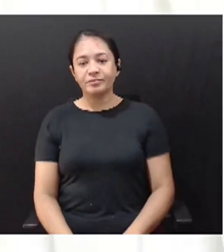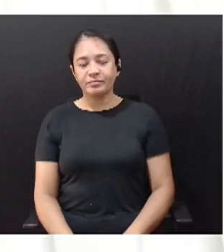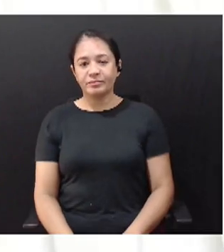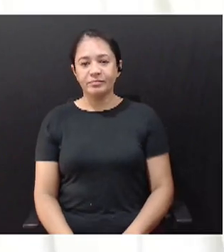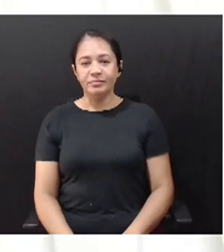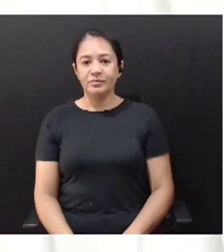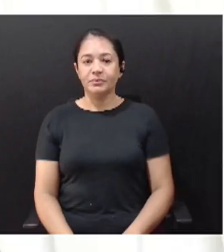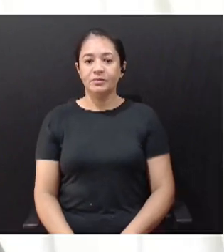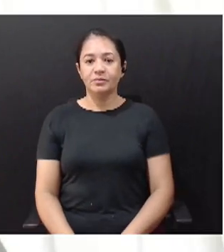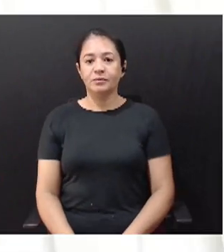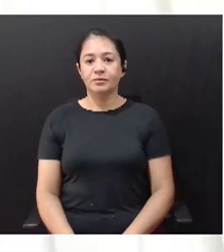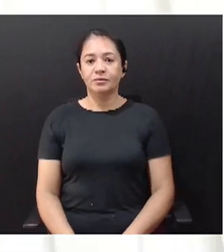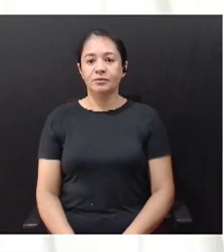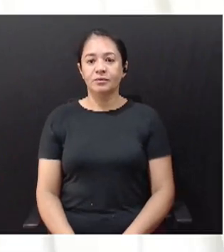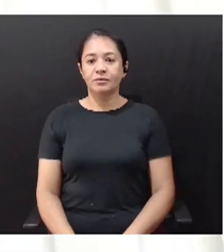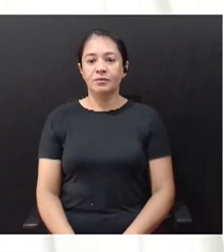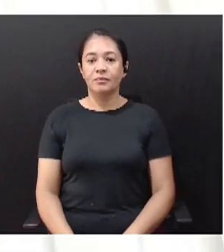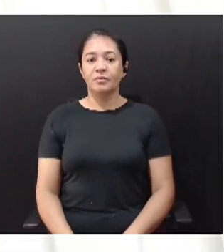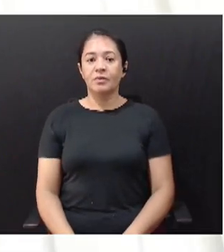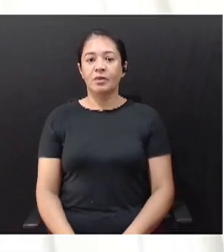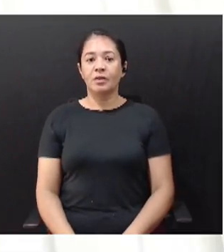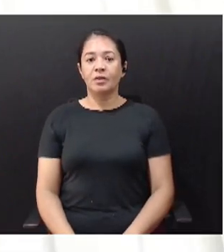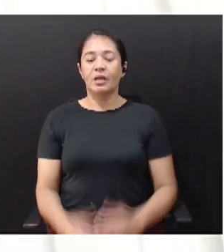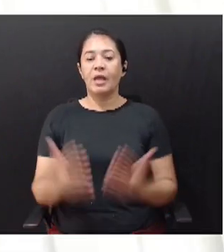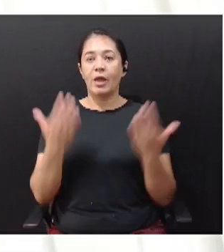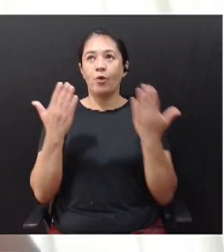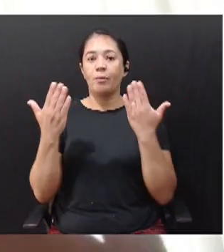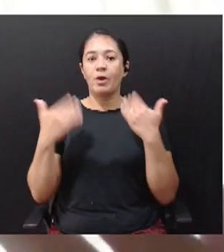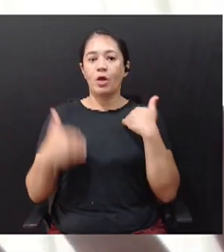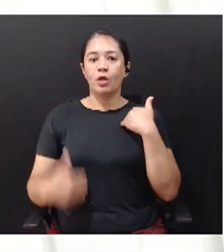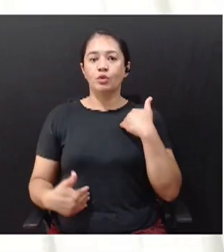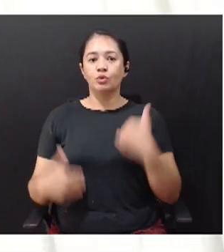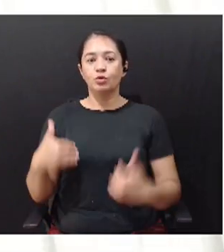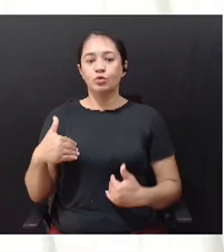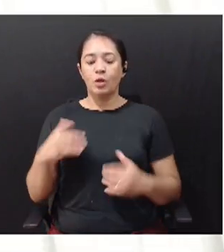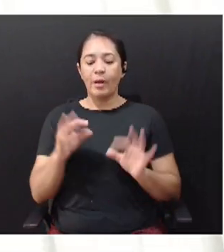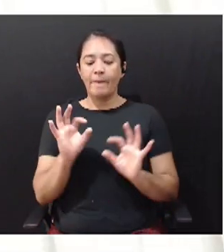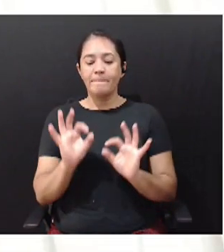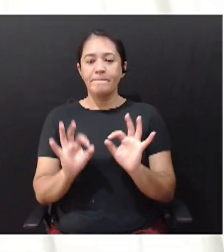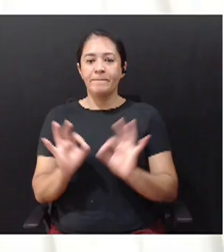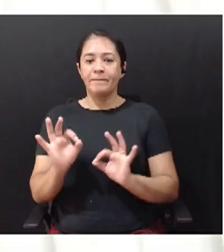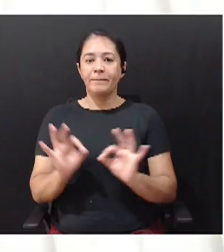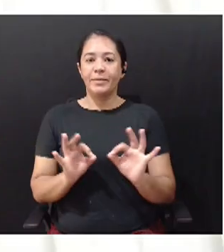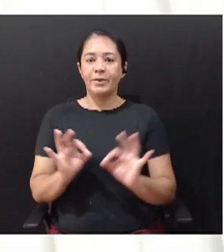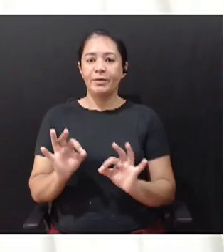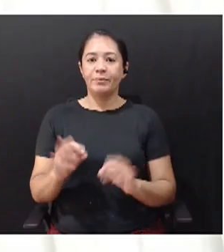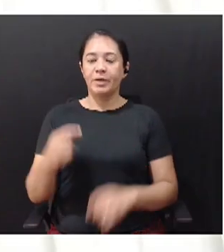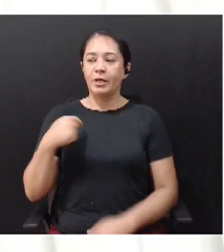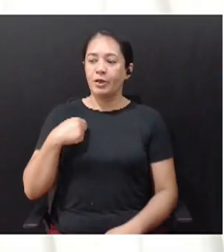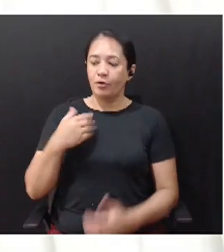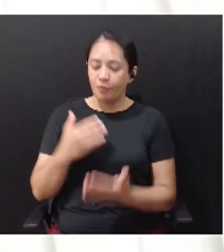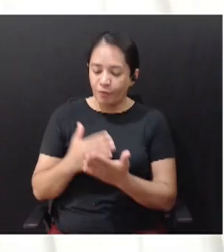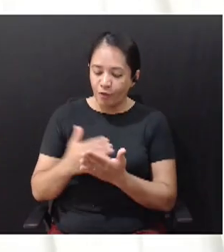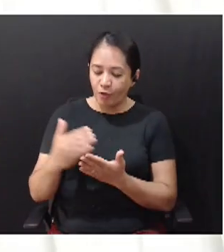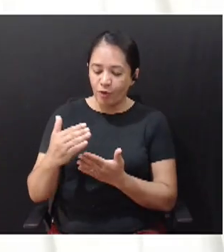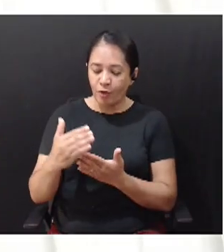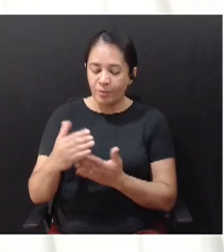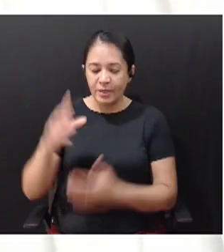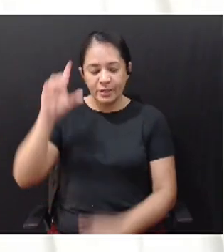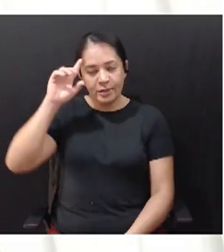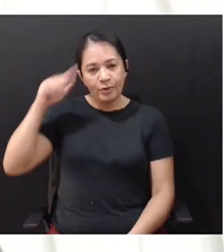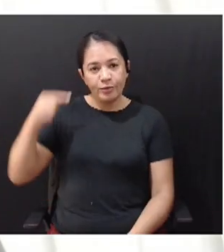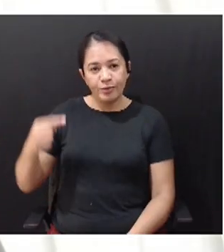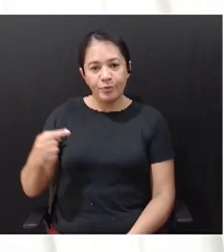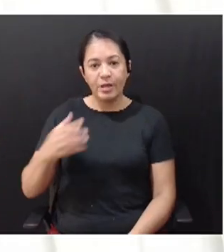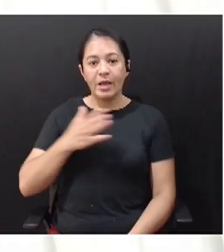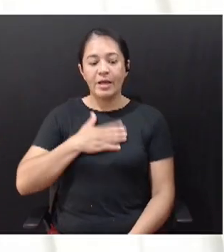isso. É como se o corpo, né, estivesse preparado assim: olha, eu vou começar minha rotina, as minhas